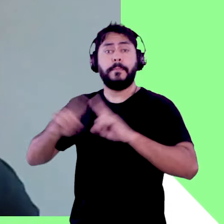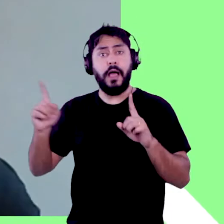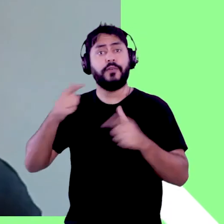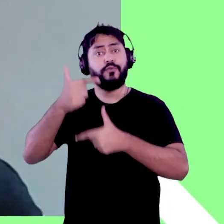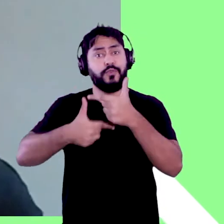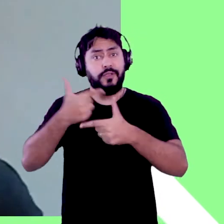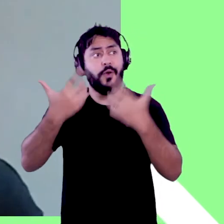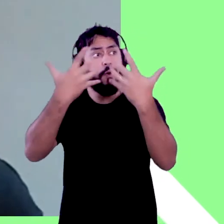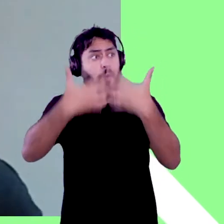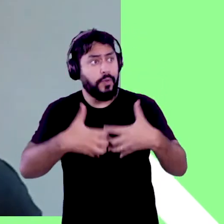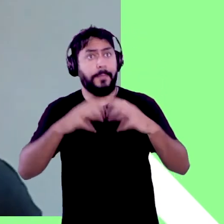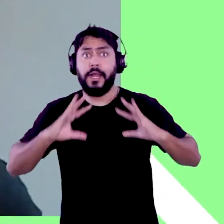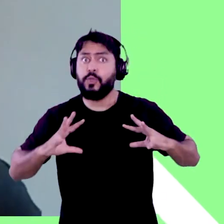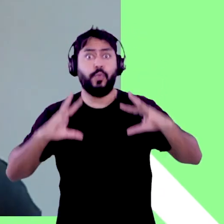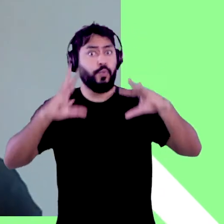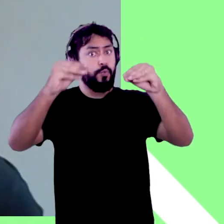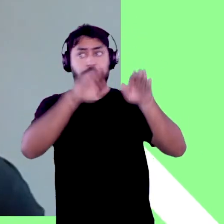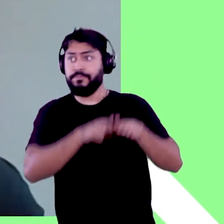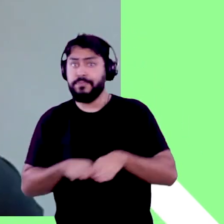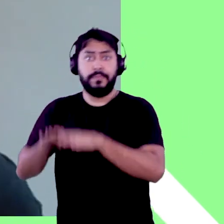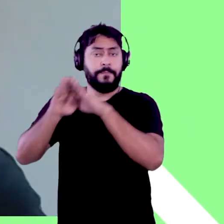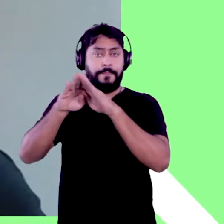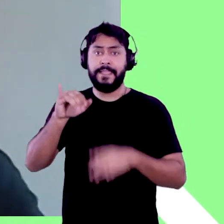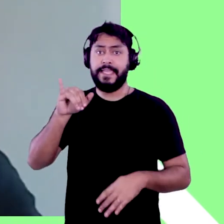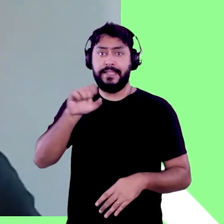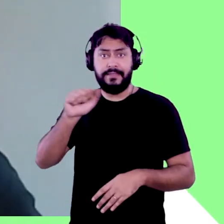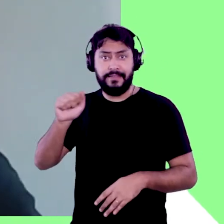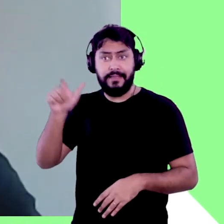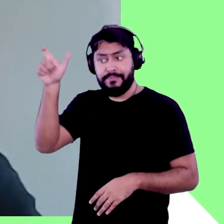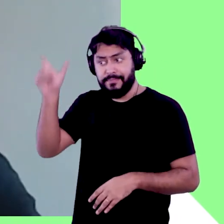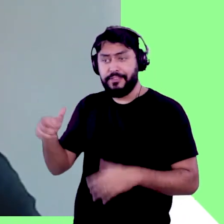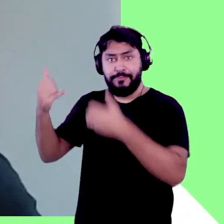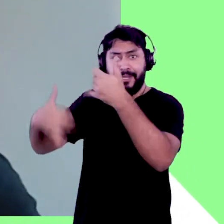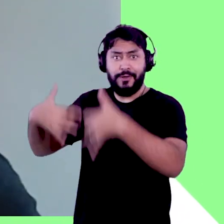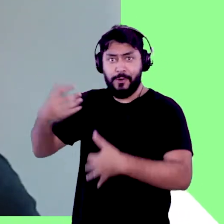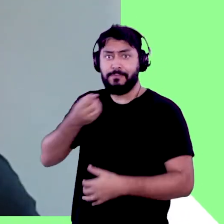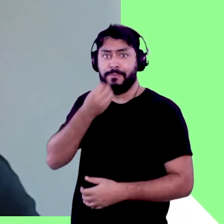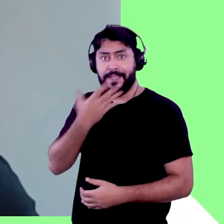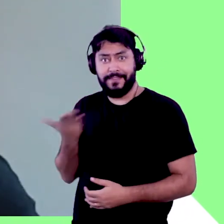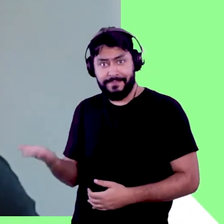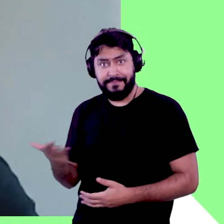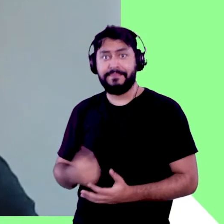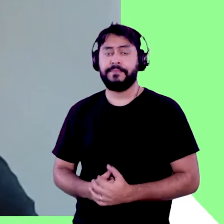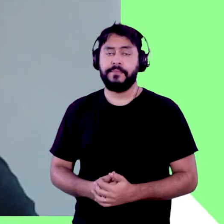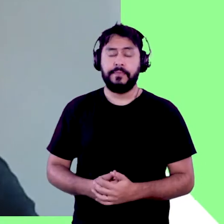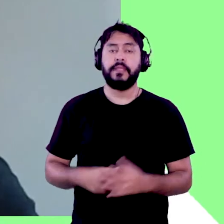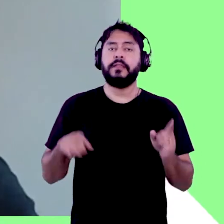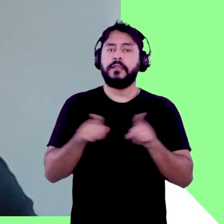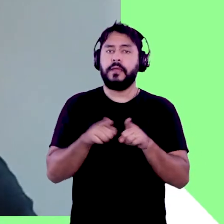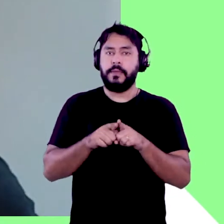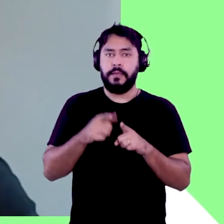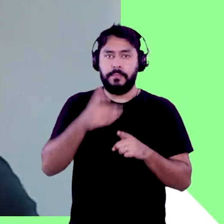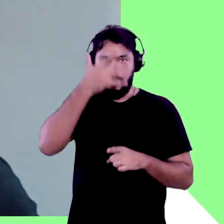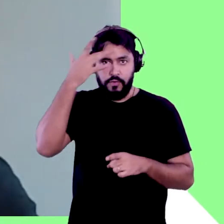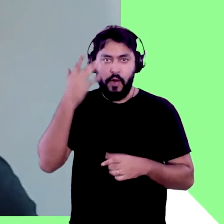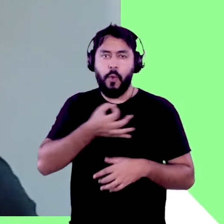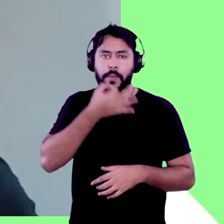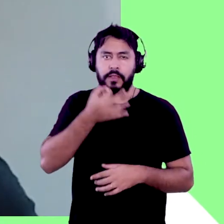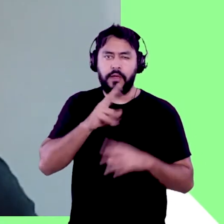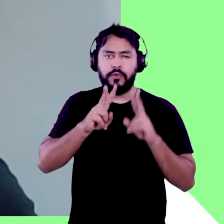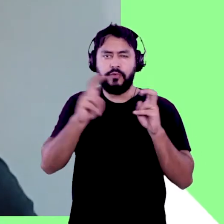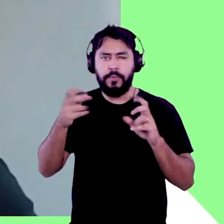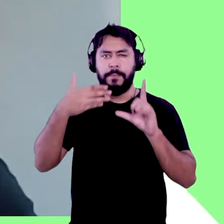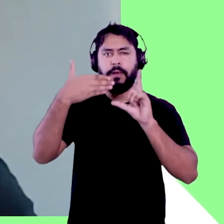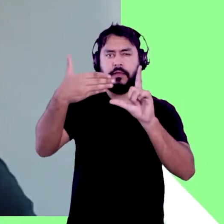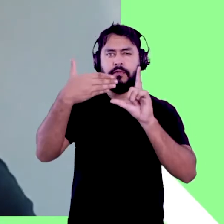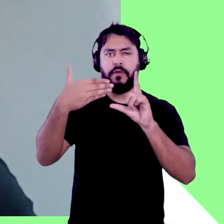Isa reforçou bem aqui no trabalho. E aí teve algumas pessoas que comentaram também das plataformas de jogos, também da questão